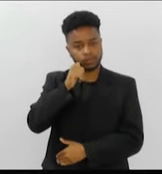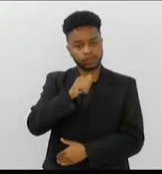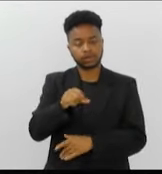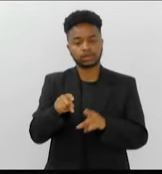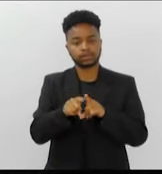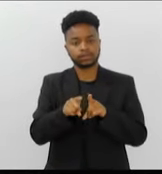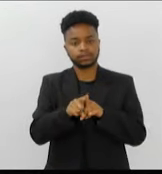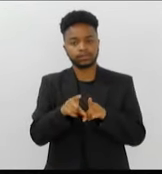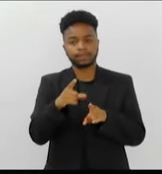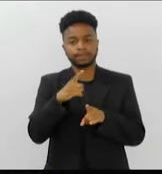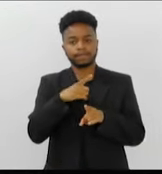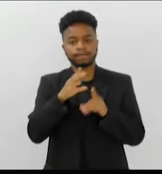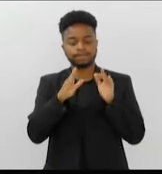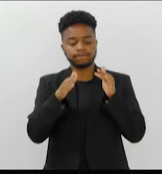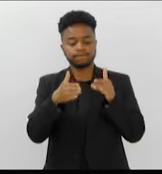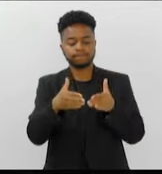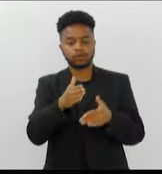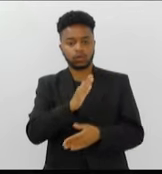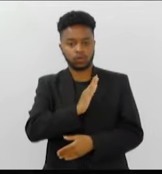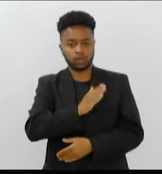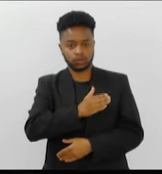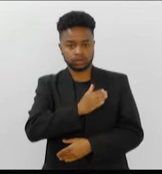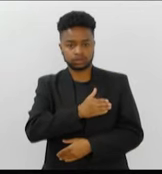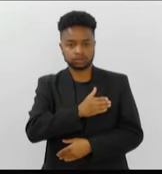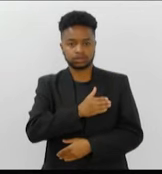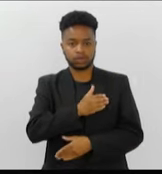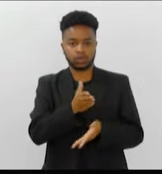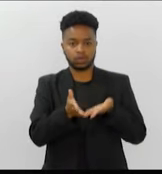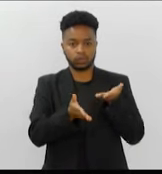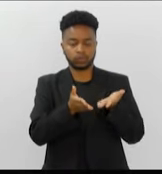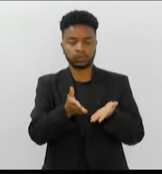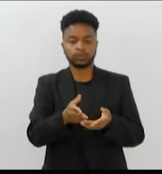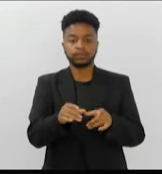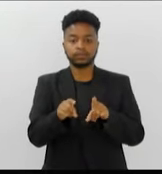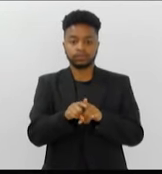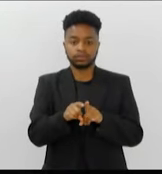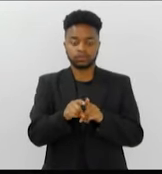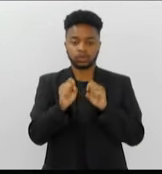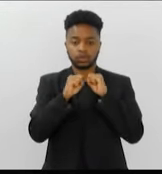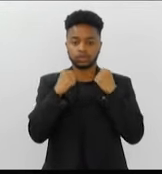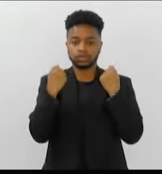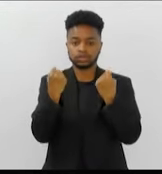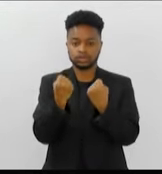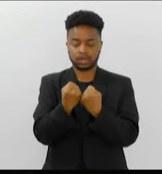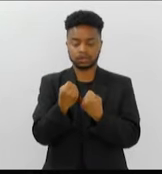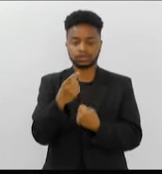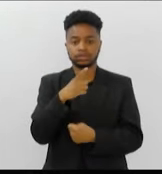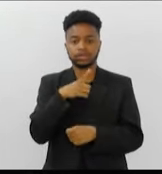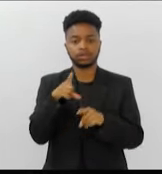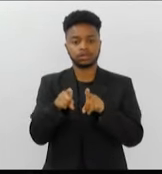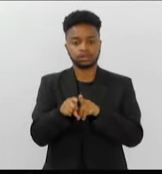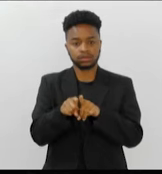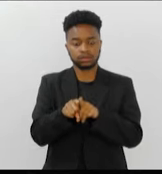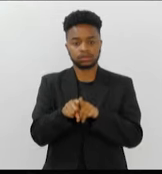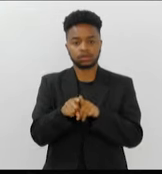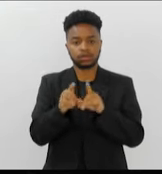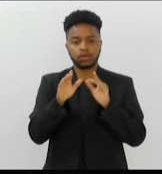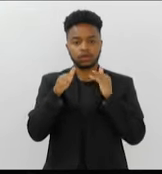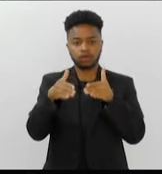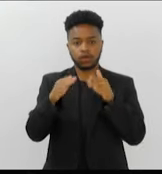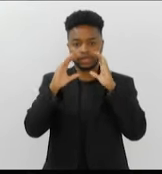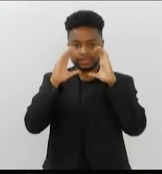existe a policlínica do coração. E lá no estádio Raulino de Oliveira, existe a policlínica da